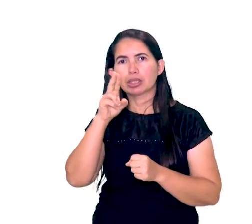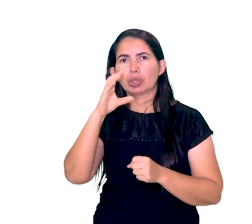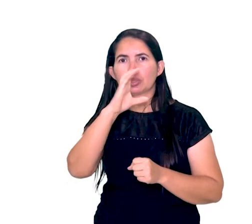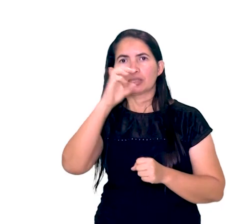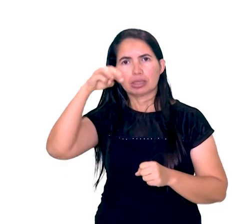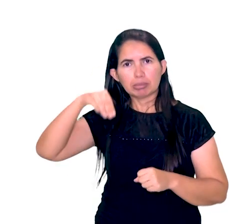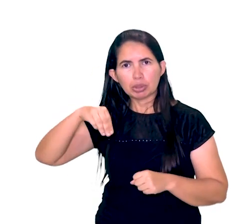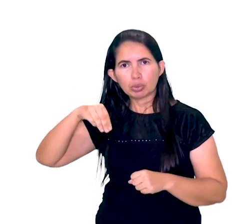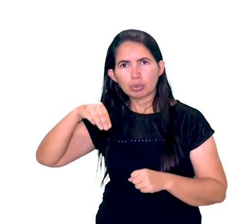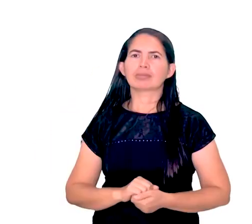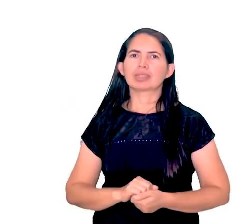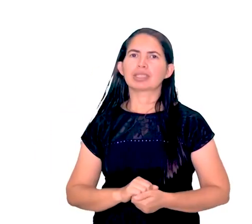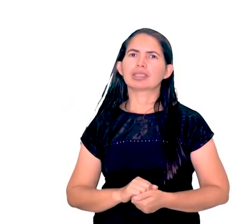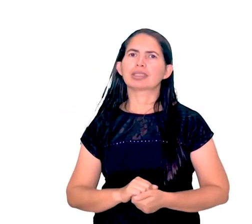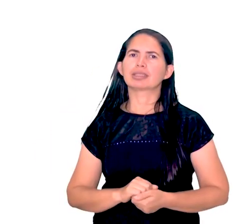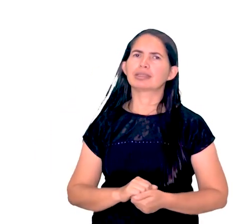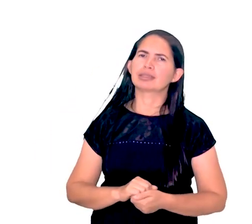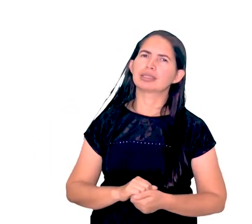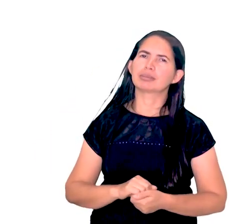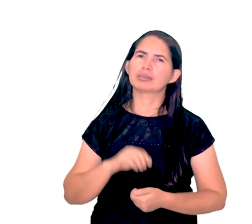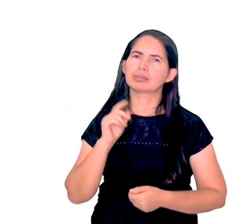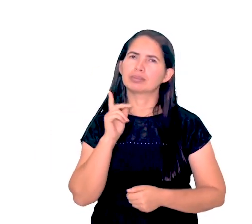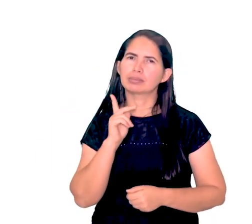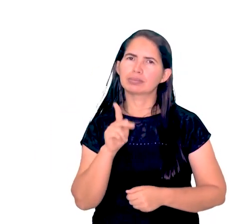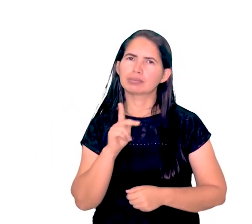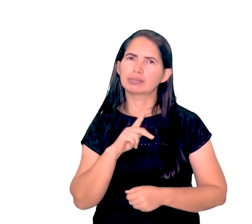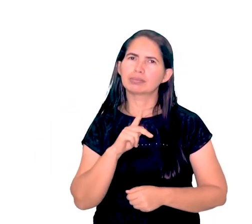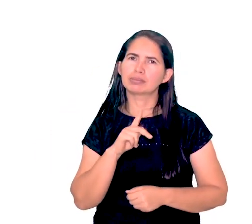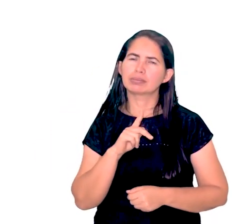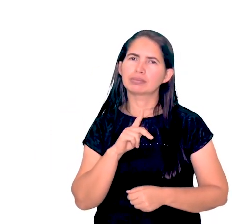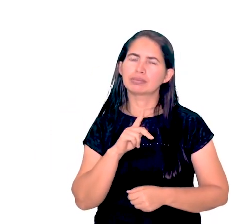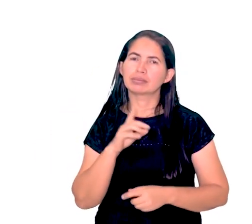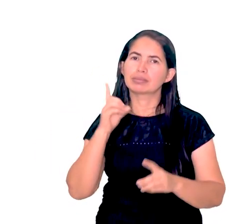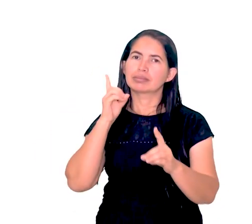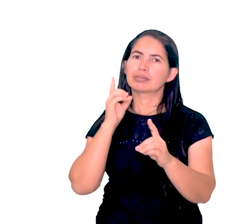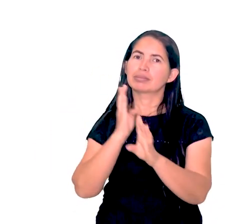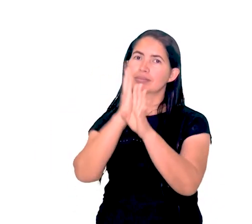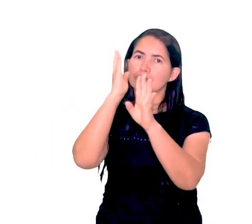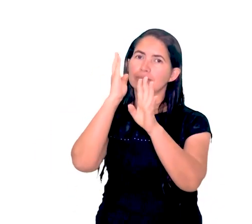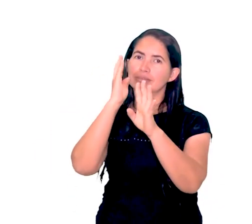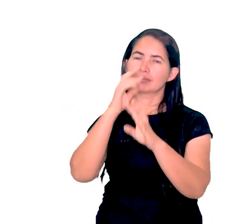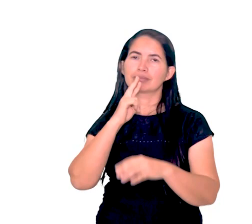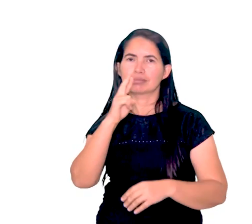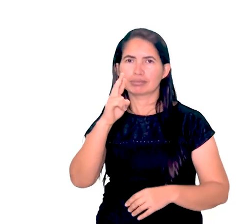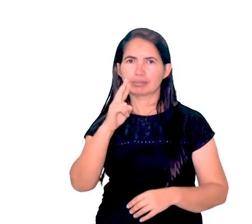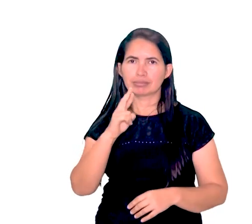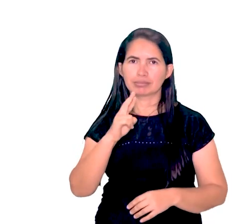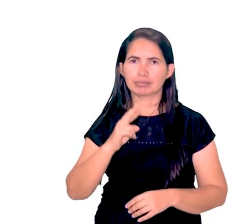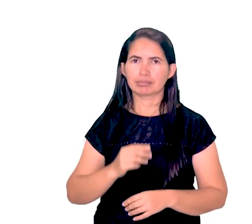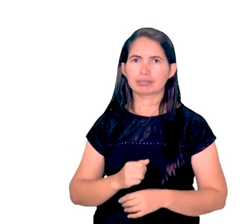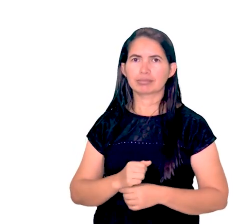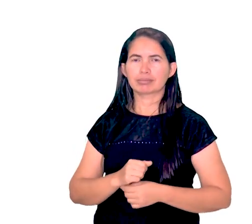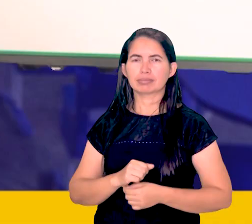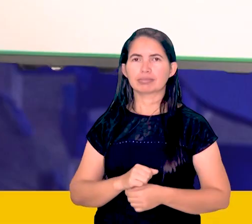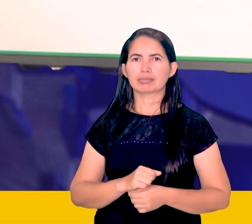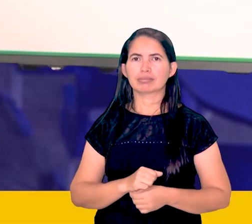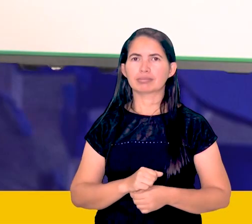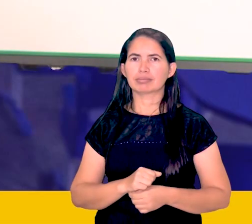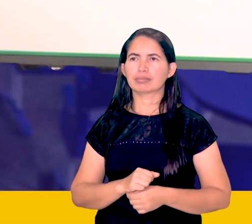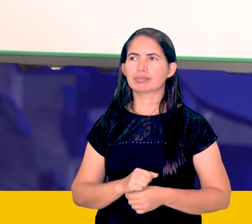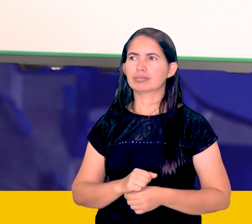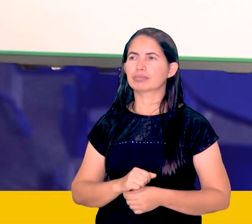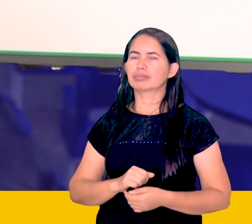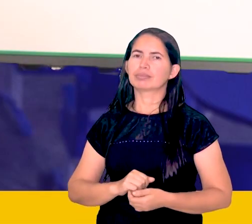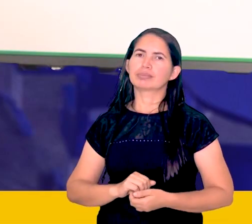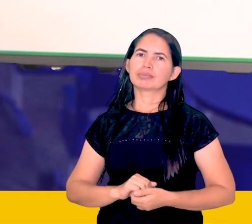o centímetro ou eu vou utilizar o metro? E aí? Venham comigo aqui. Pensa um